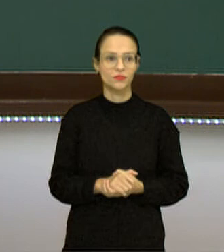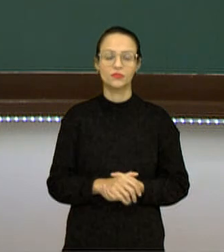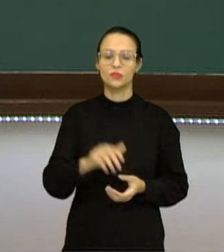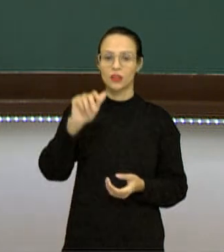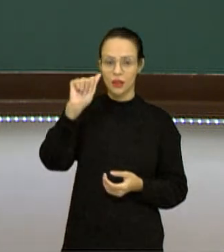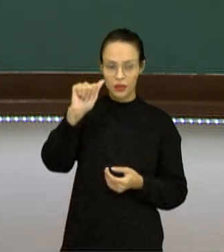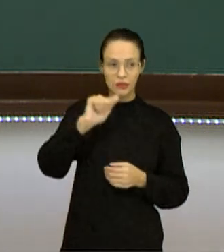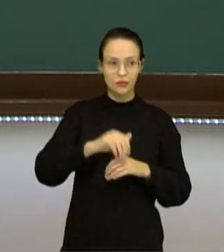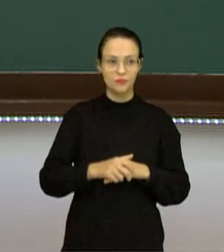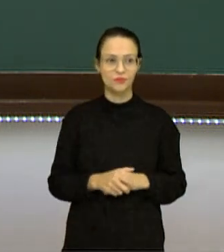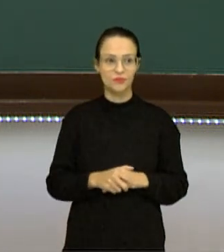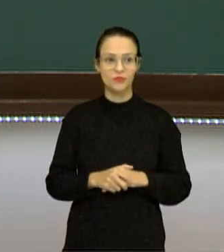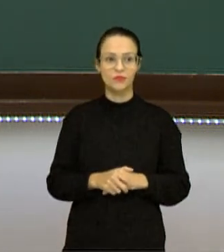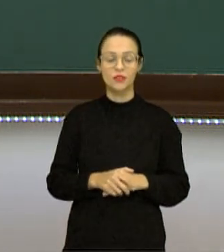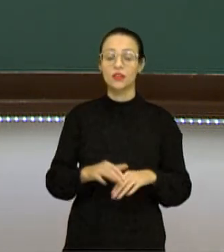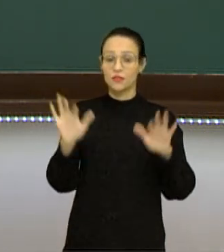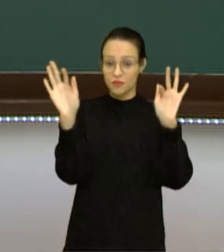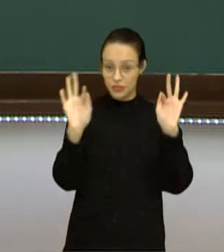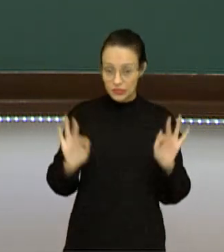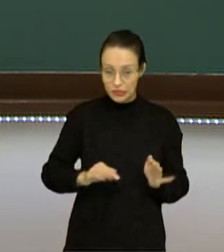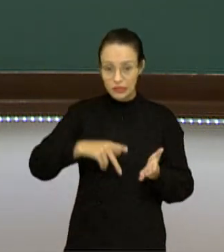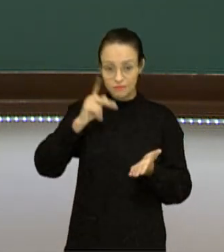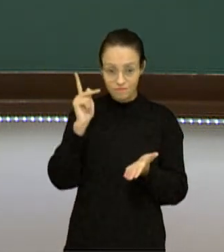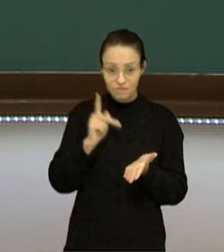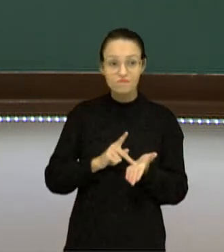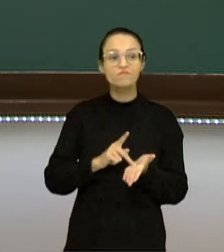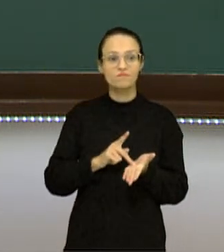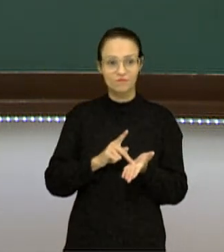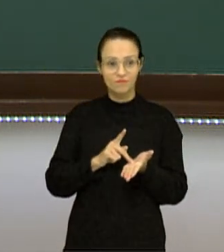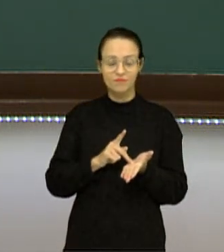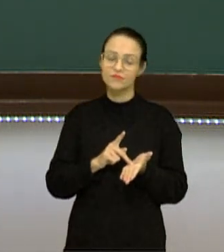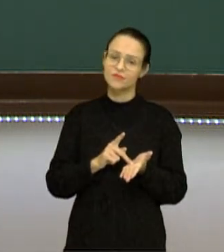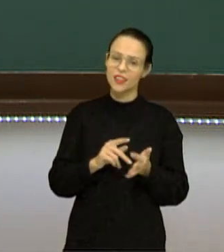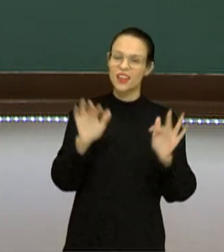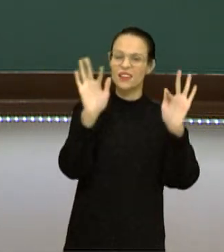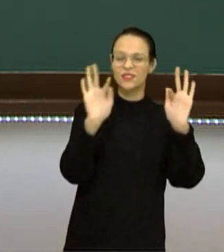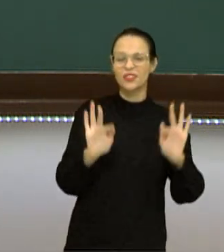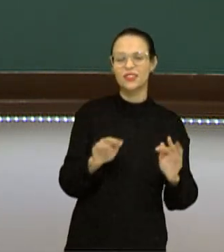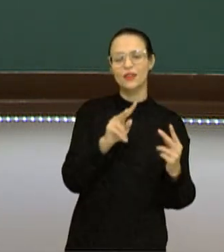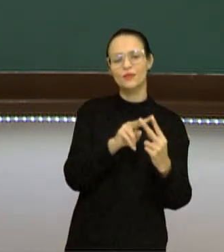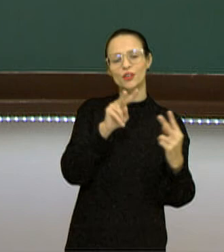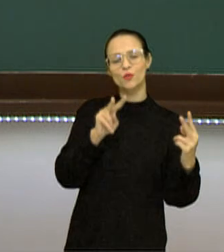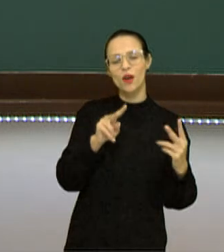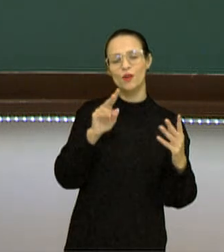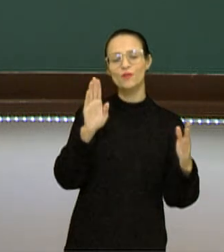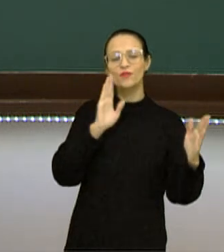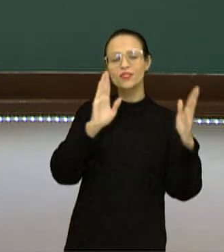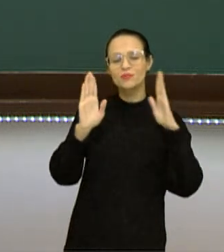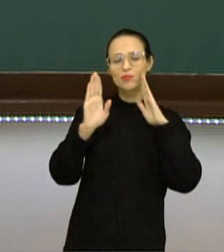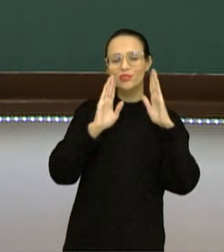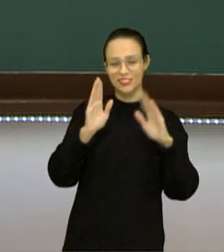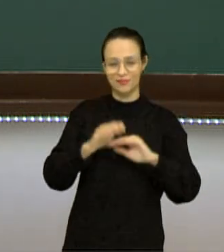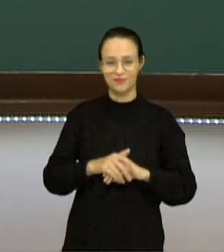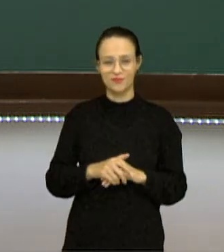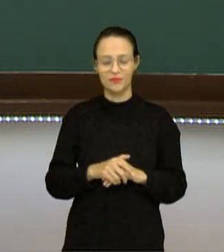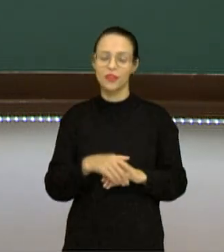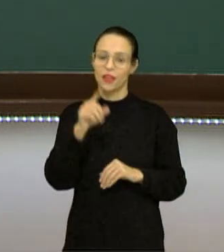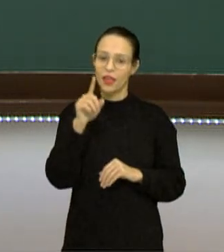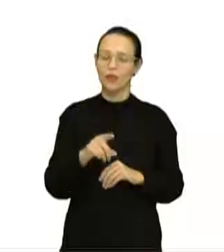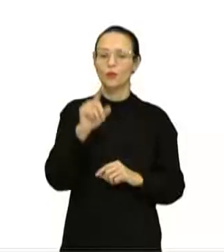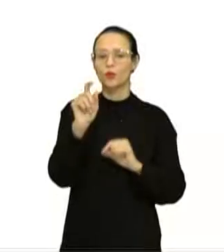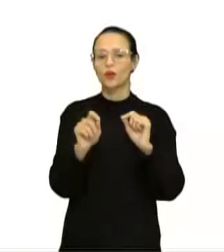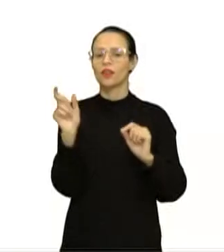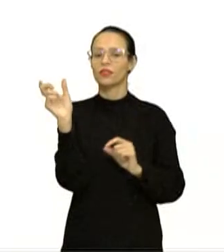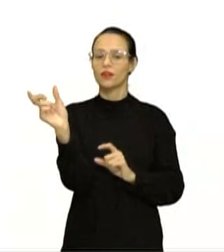Letra A. A felicidade real, feliz, e a felicidade virtual, Facebook. É o que nós temos aqui de